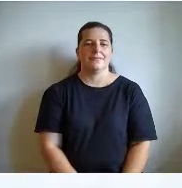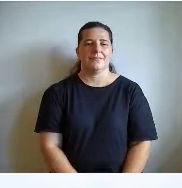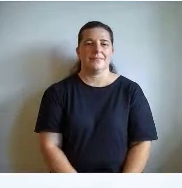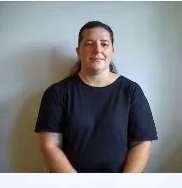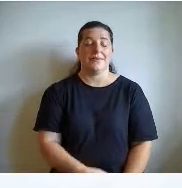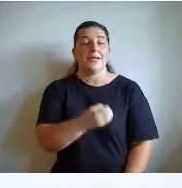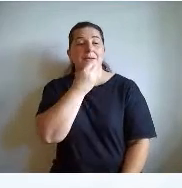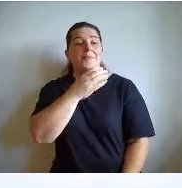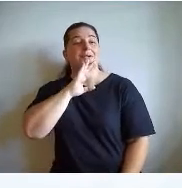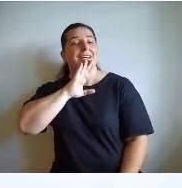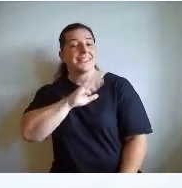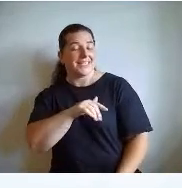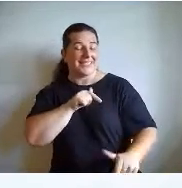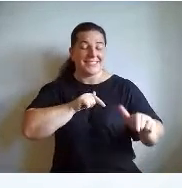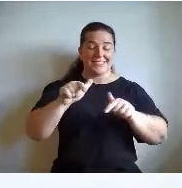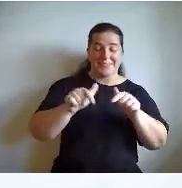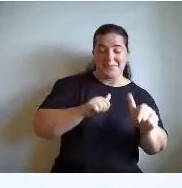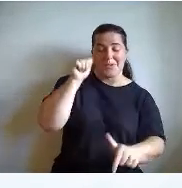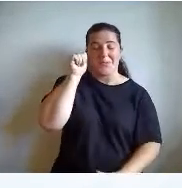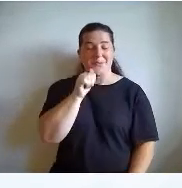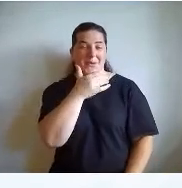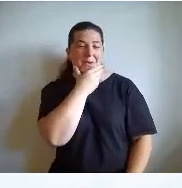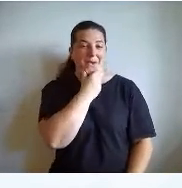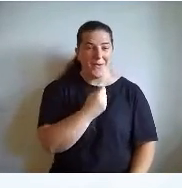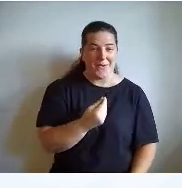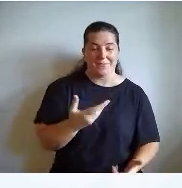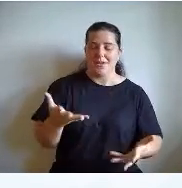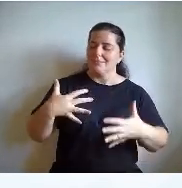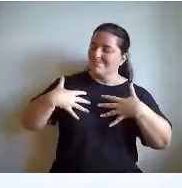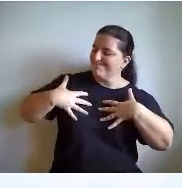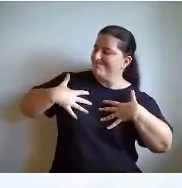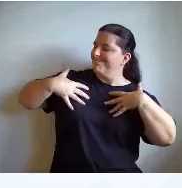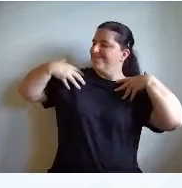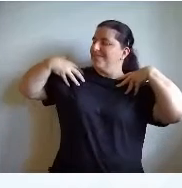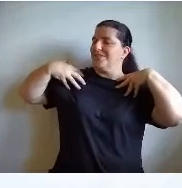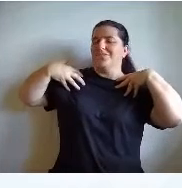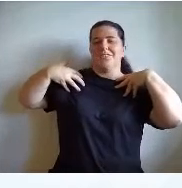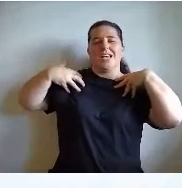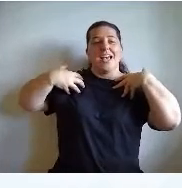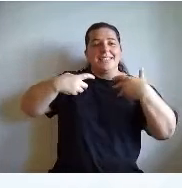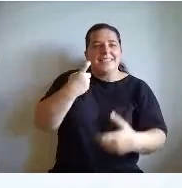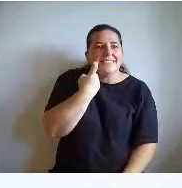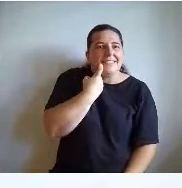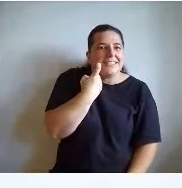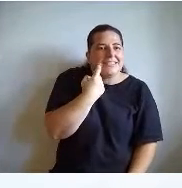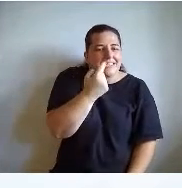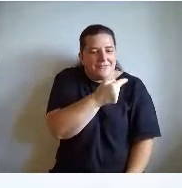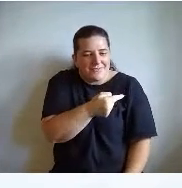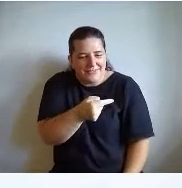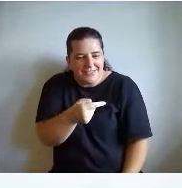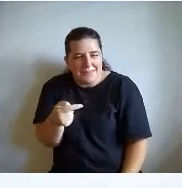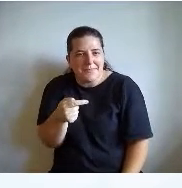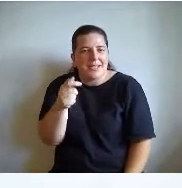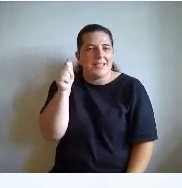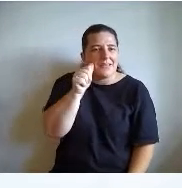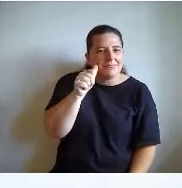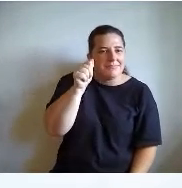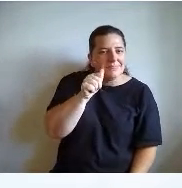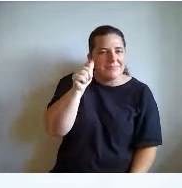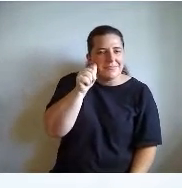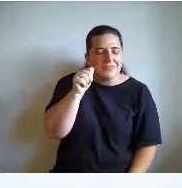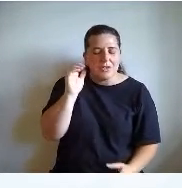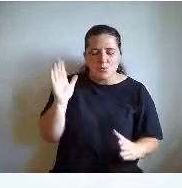Boa tarde, trabalhadores e trabalhadoras. Nós temos a honra aqui, nessa sexta-feira da Semana da Mulher, fechar aqui nossa